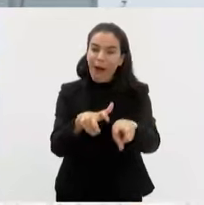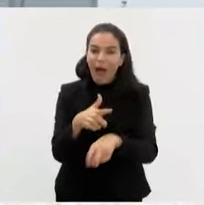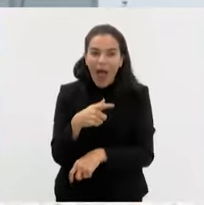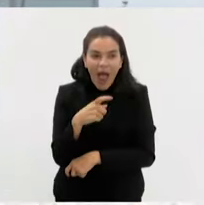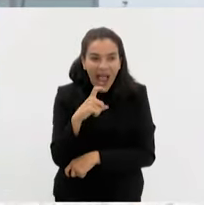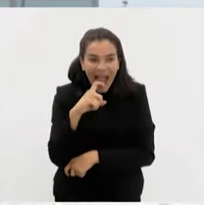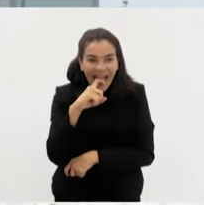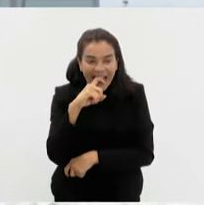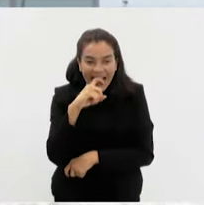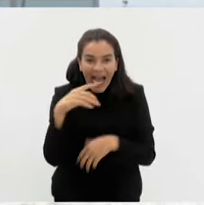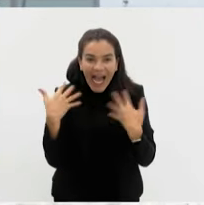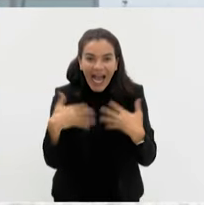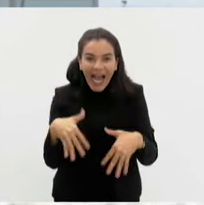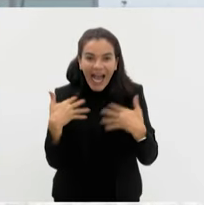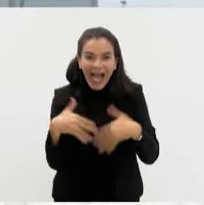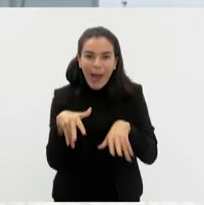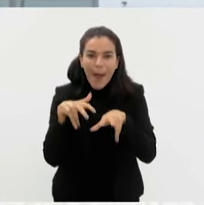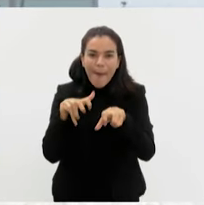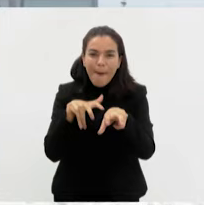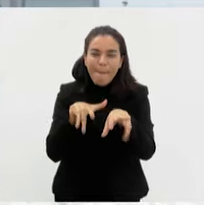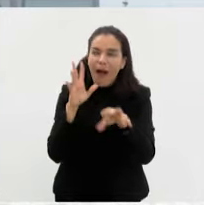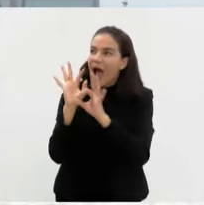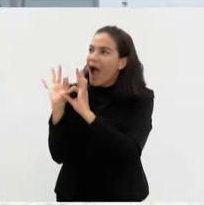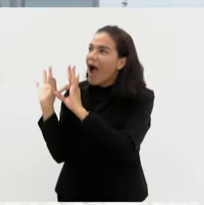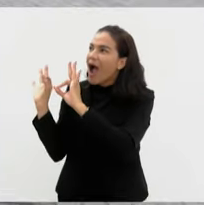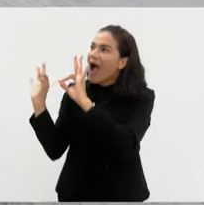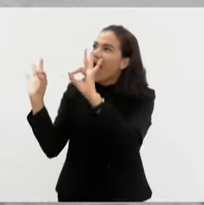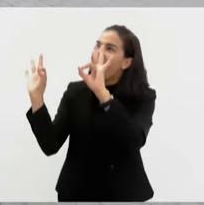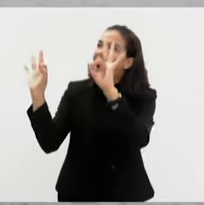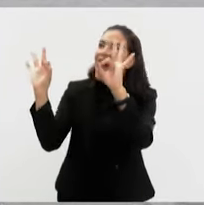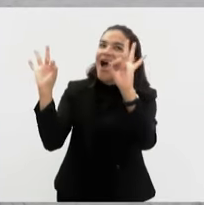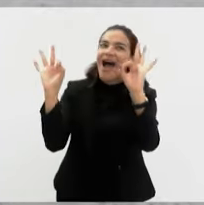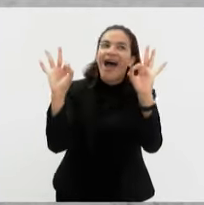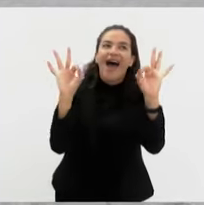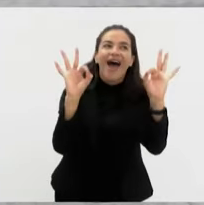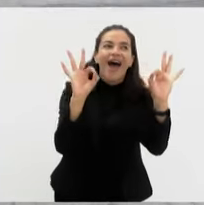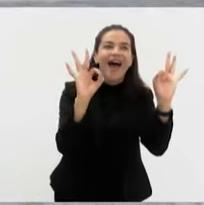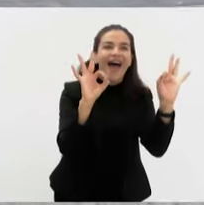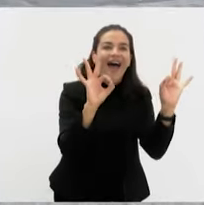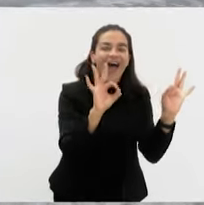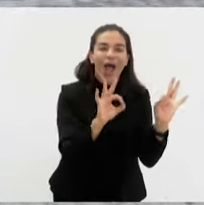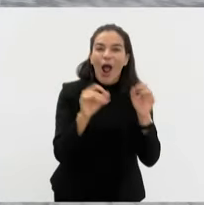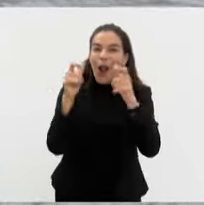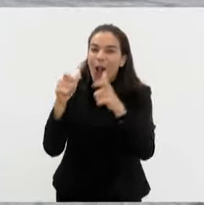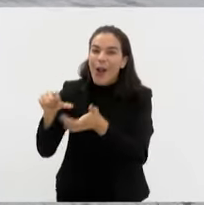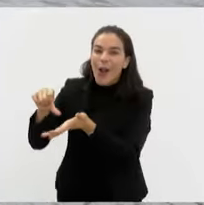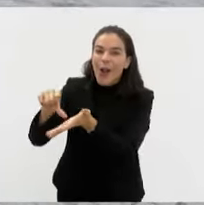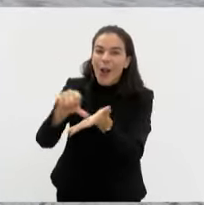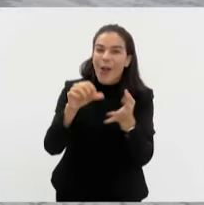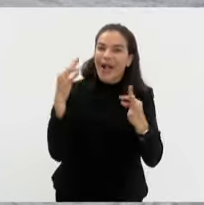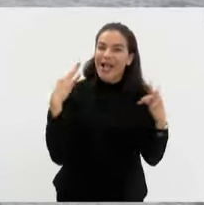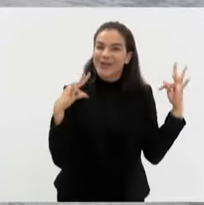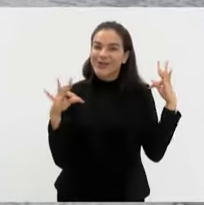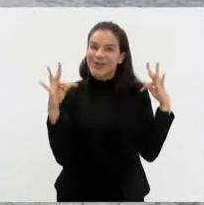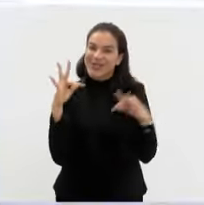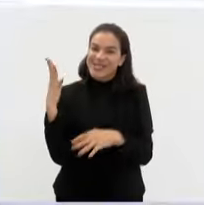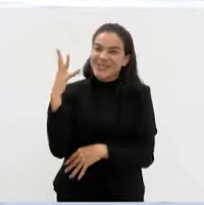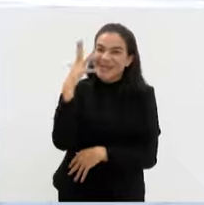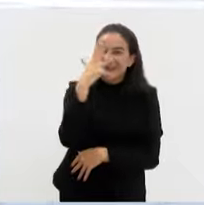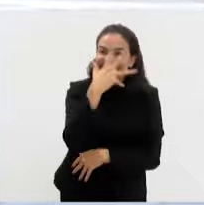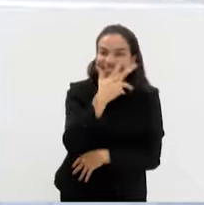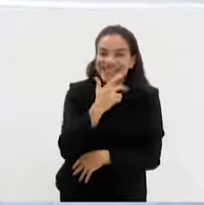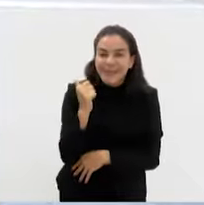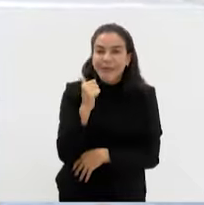inveja. Ao longo do caminho, eles puderam apreciar diversos pontos históricos e turísticos da cidade maravilhosa.